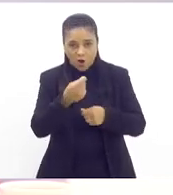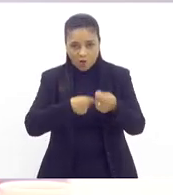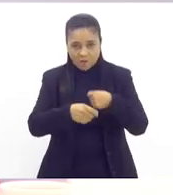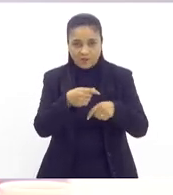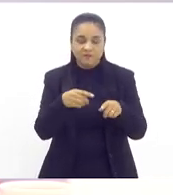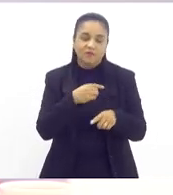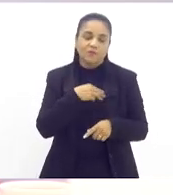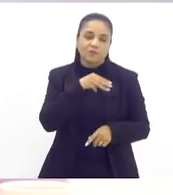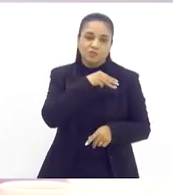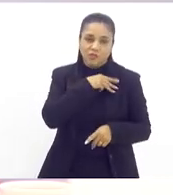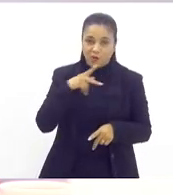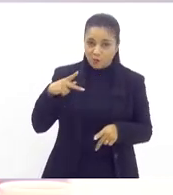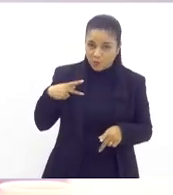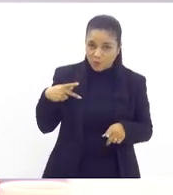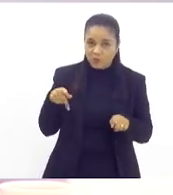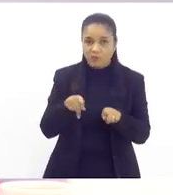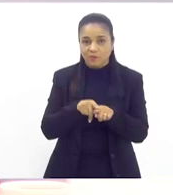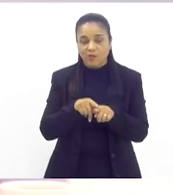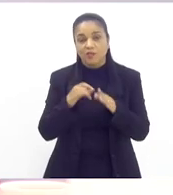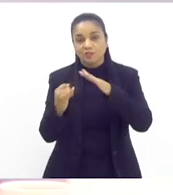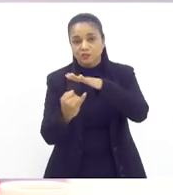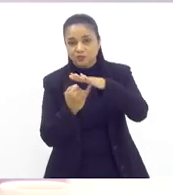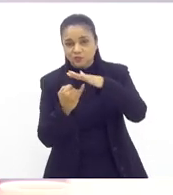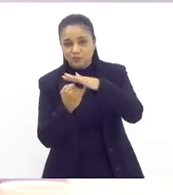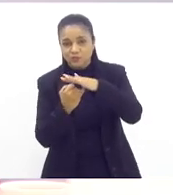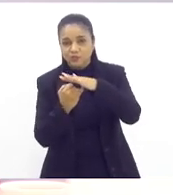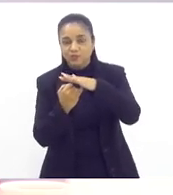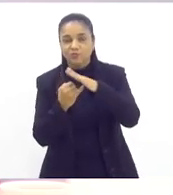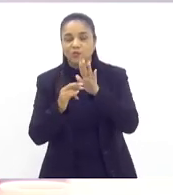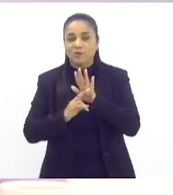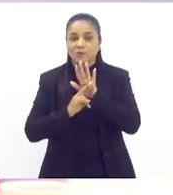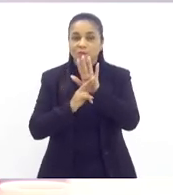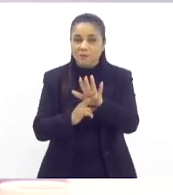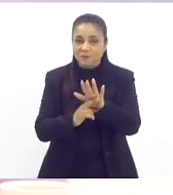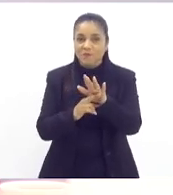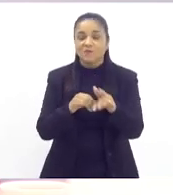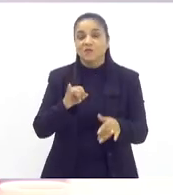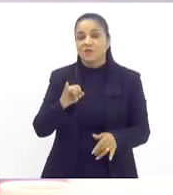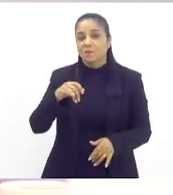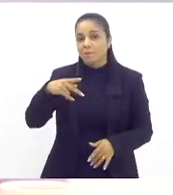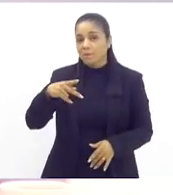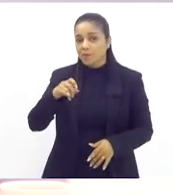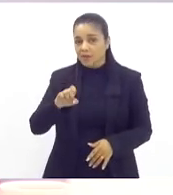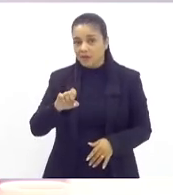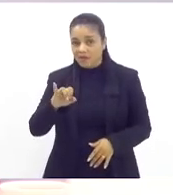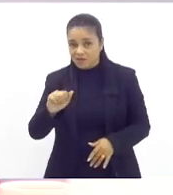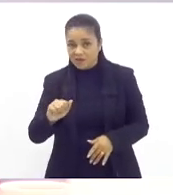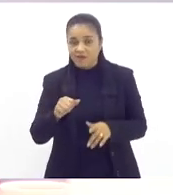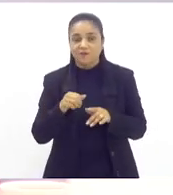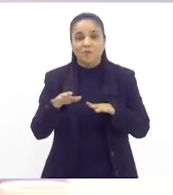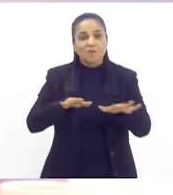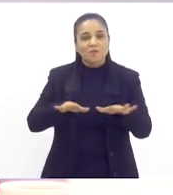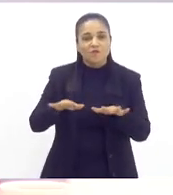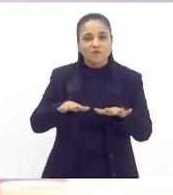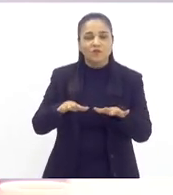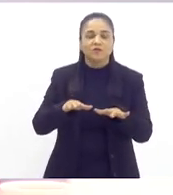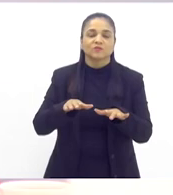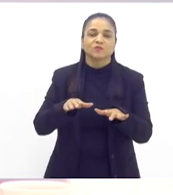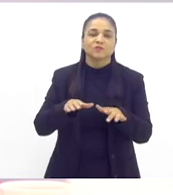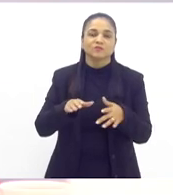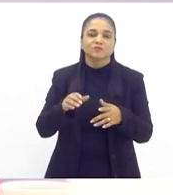Ministério Público, o Instituto, representação do IPEA, do Movimento Longevidade